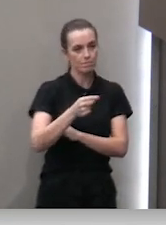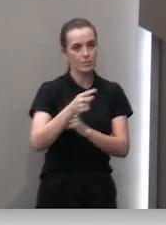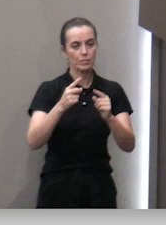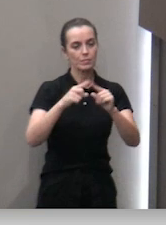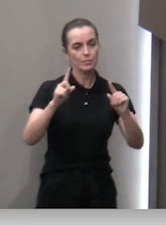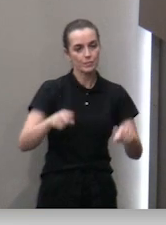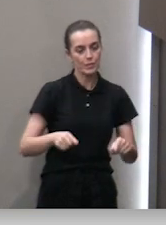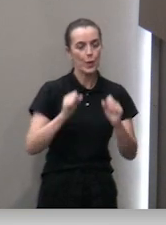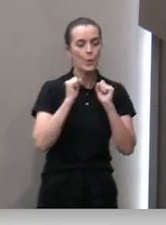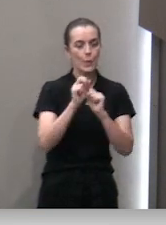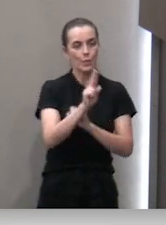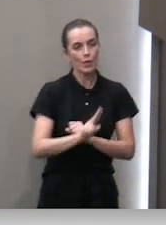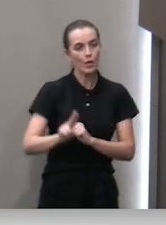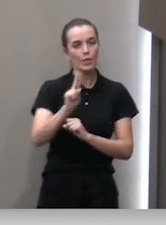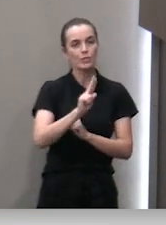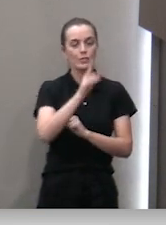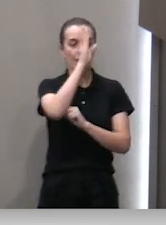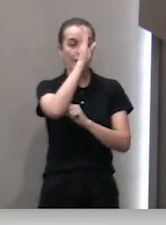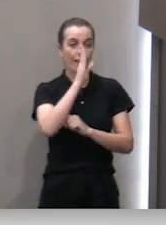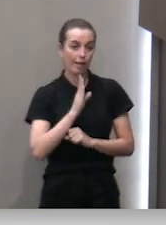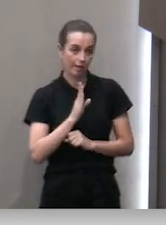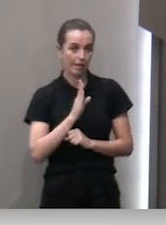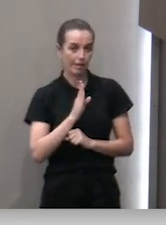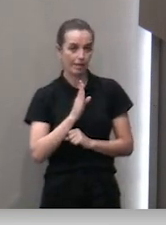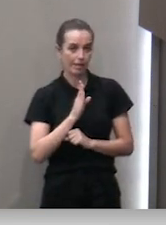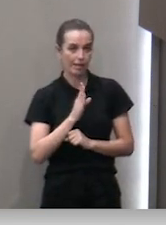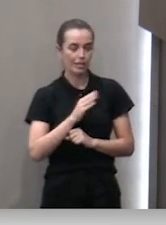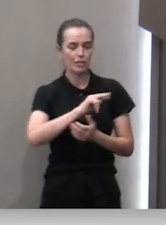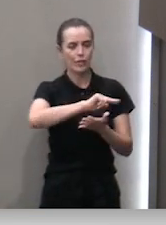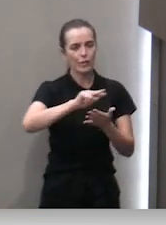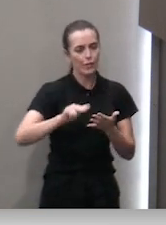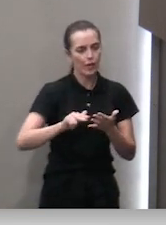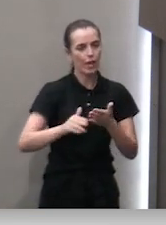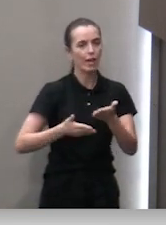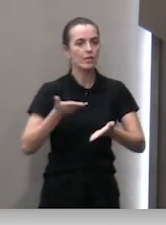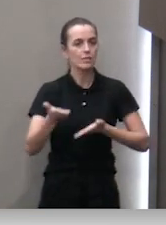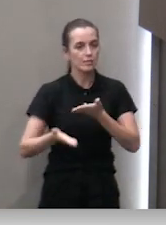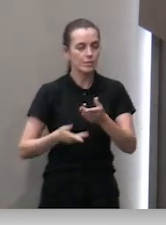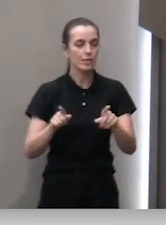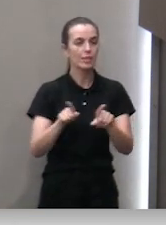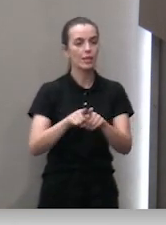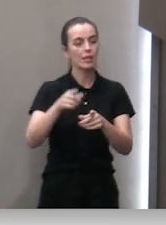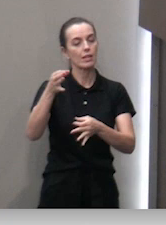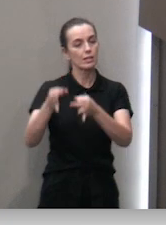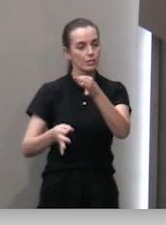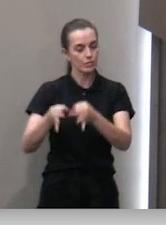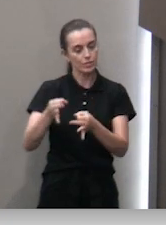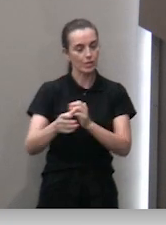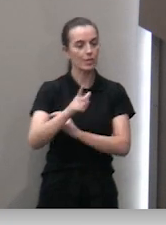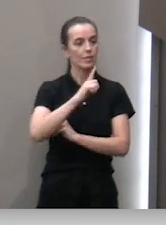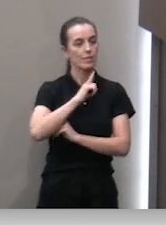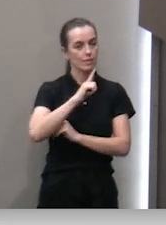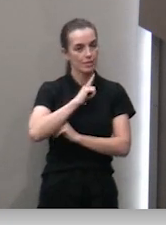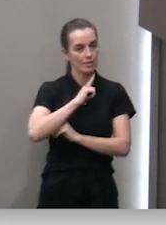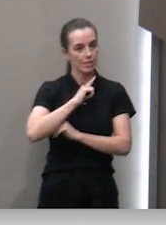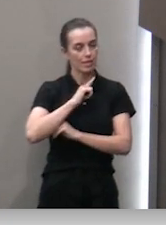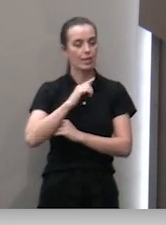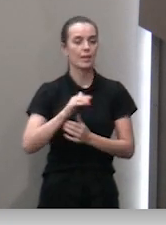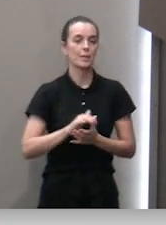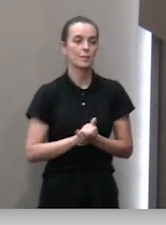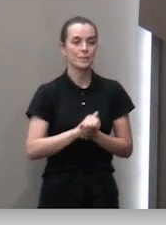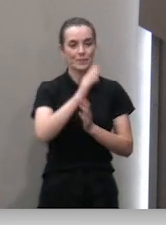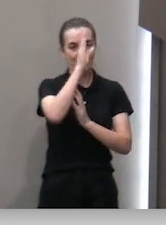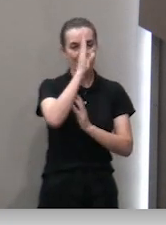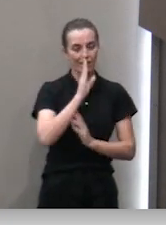serviços gratuitos, possui um corpo jurídico qualificado para assistência dos nossos gratuito, né,